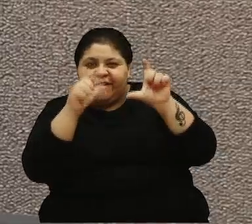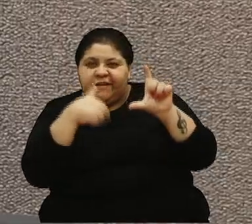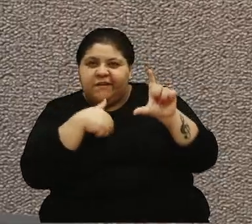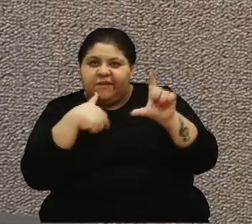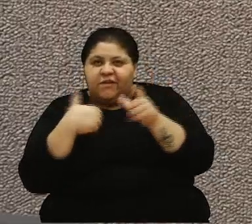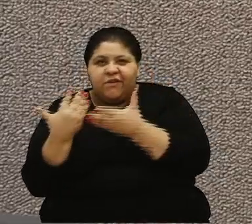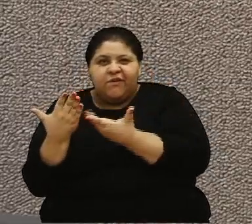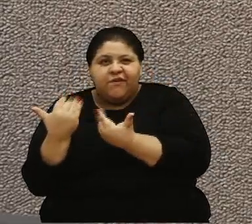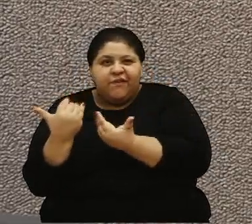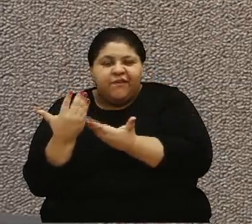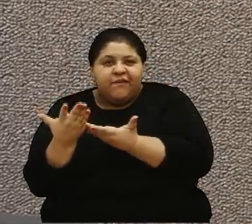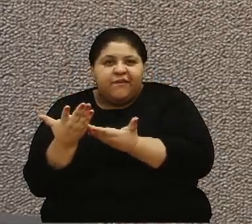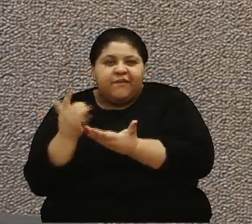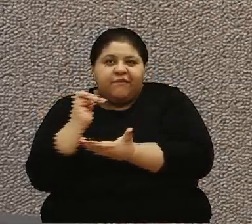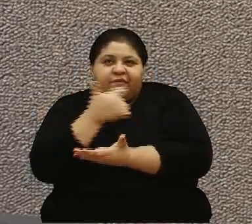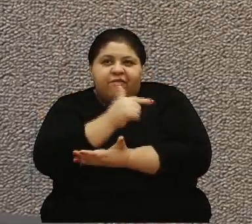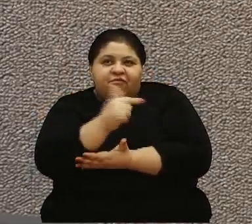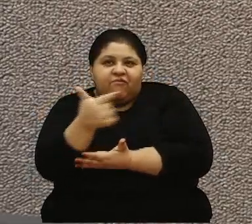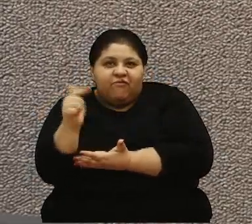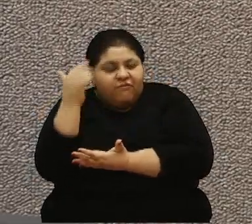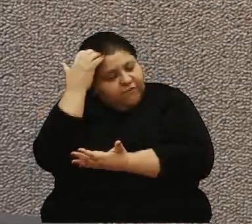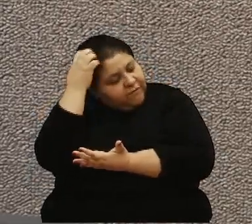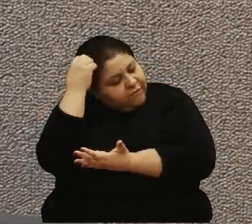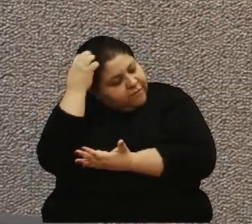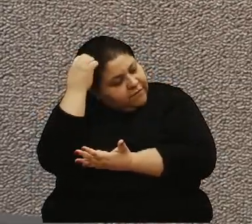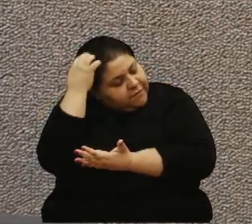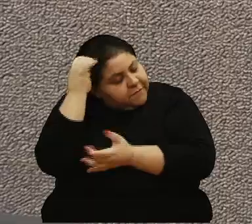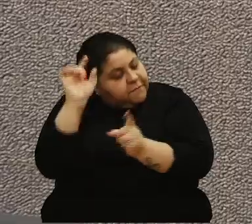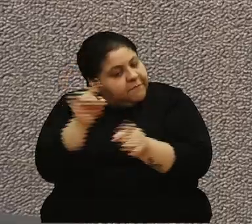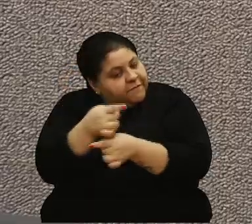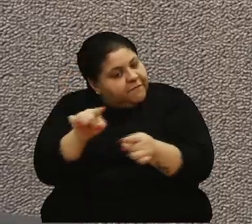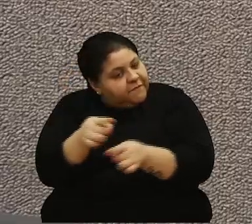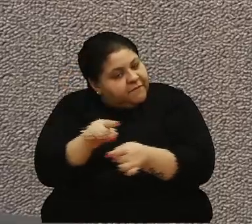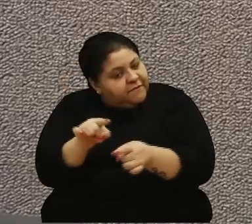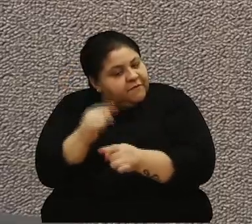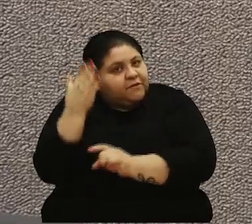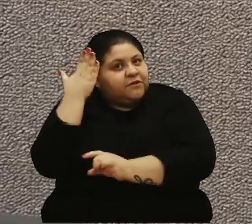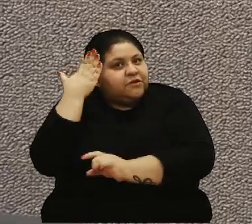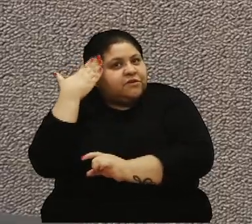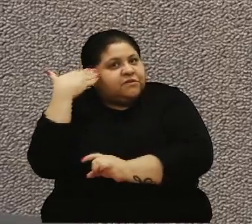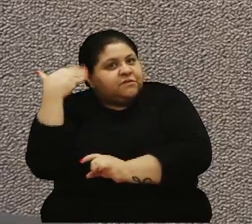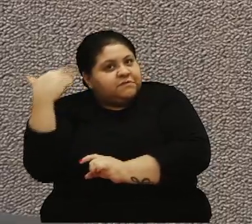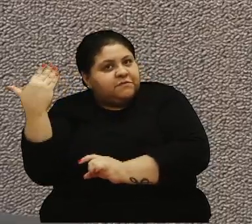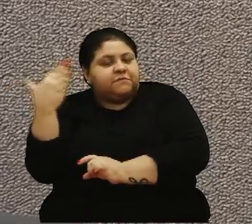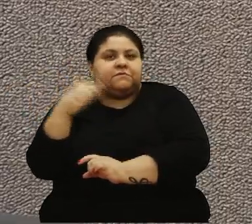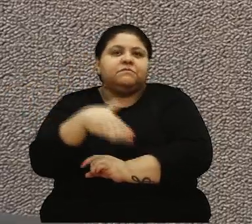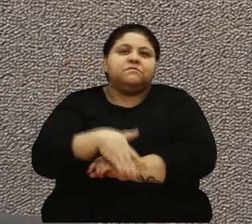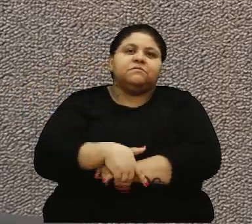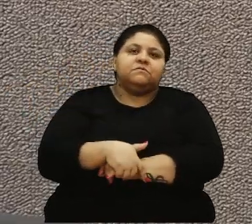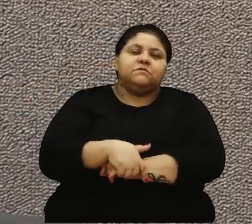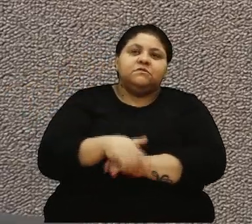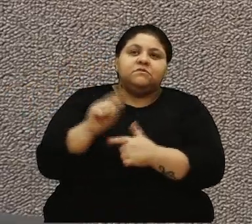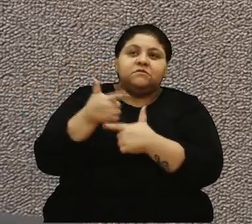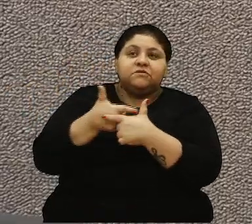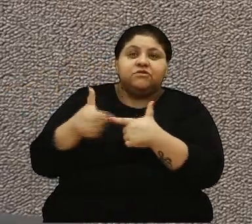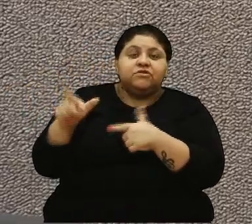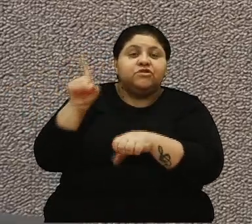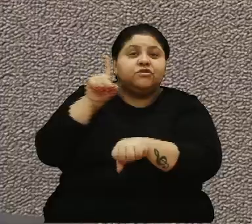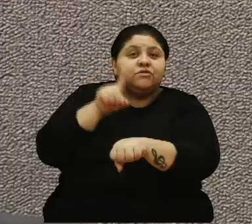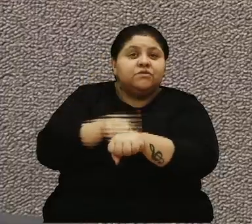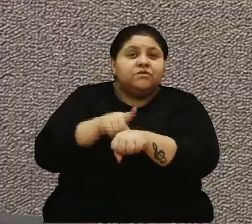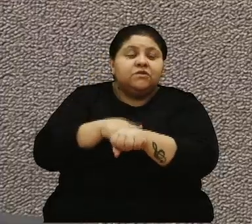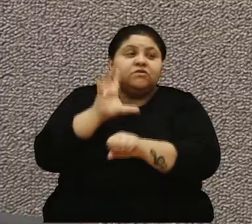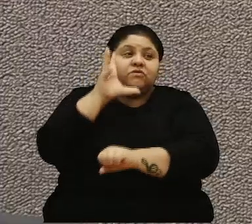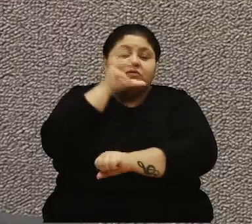menina e de outros tantos, né? Pela própria musicalidade, exploração de talentos. Dividimos o tempo no